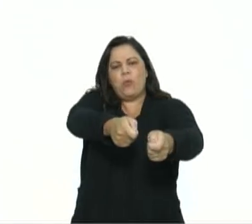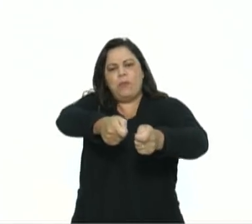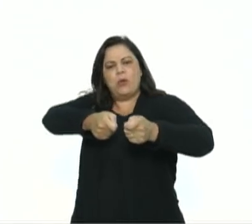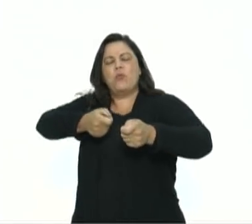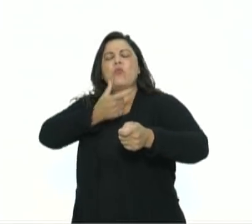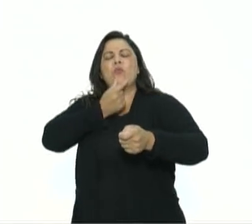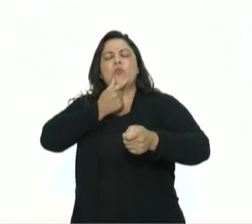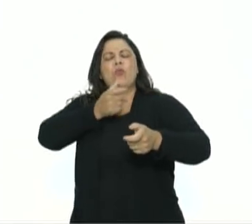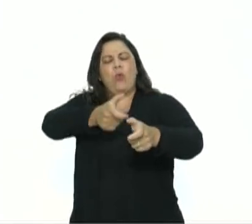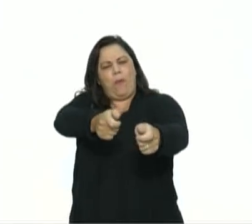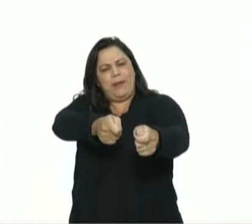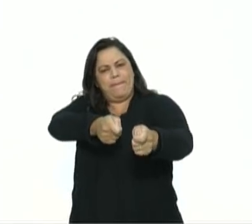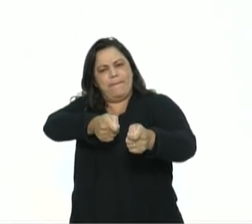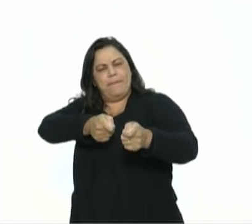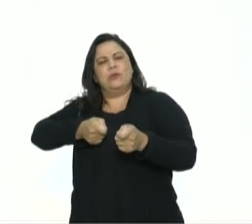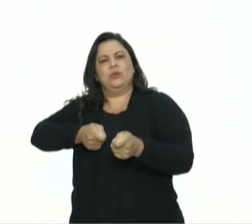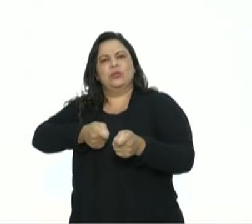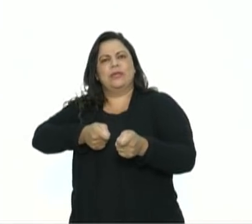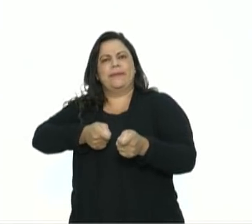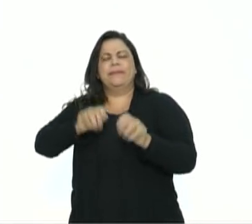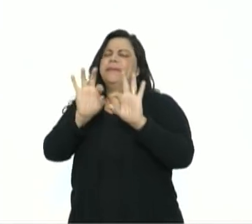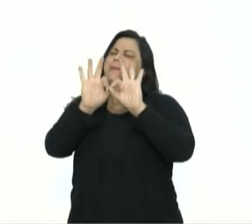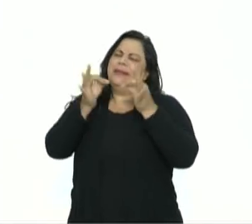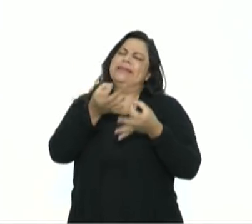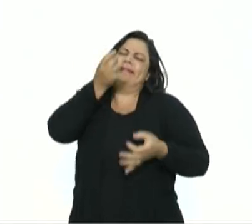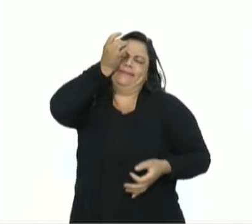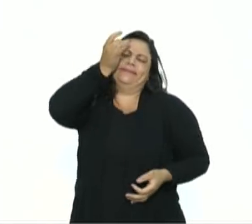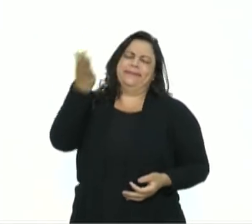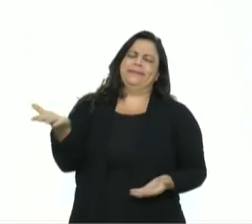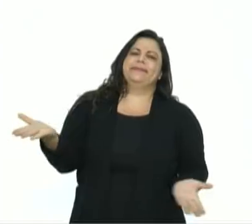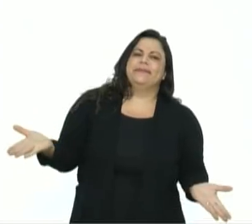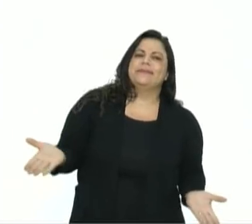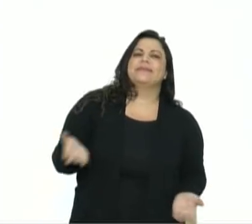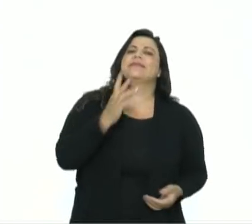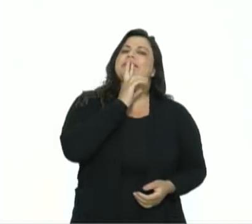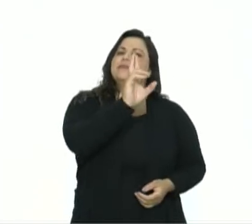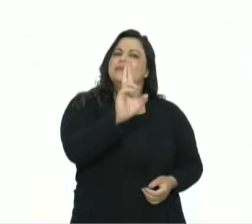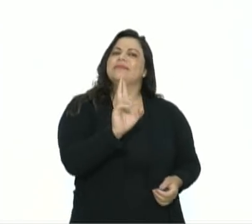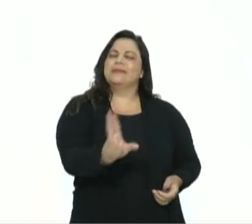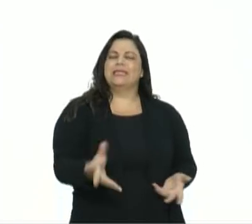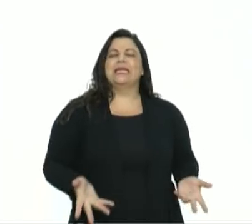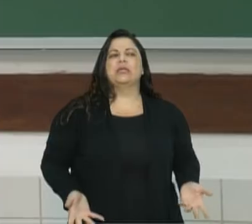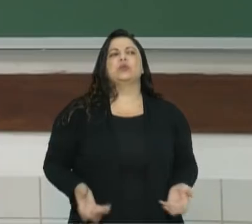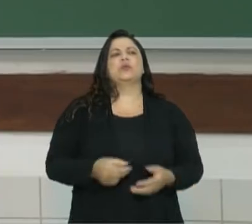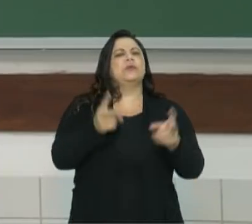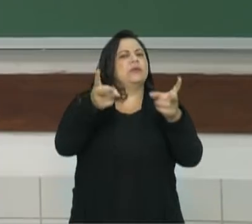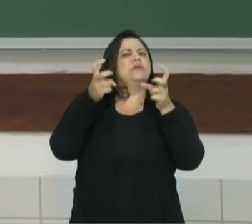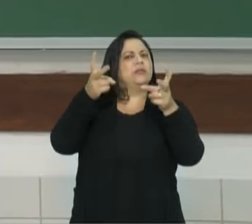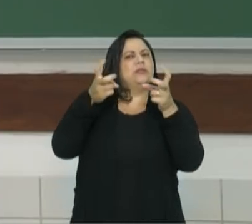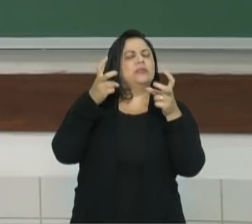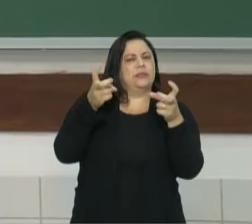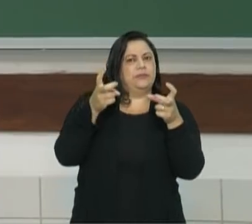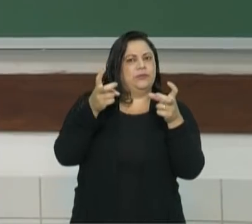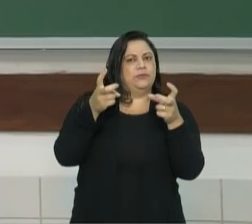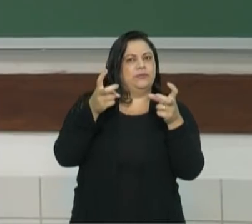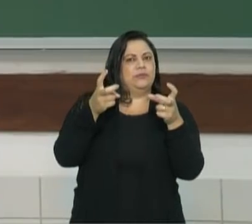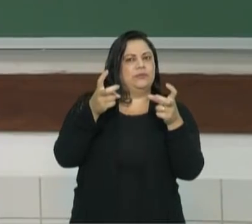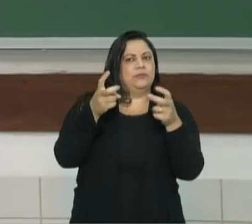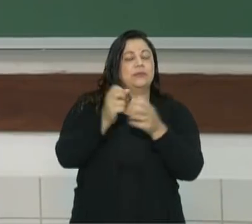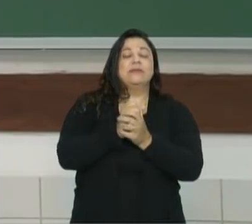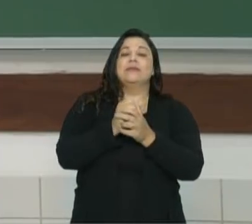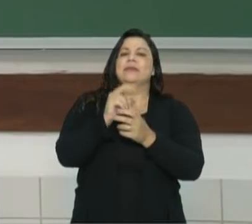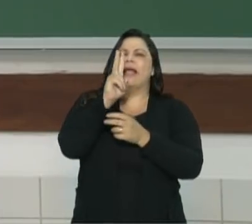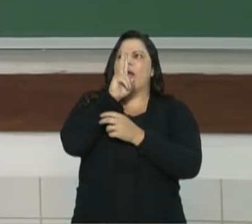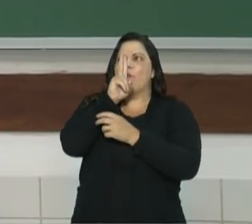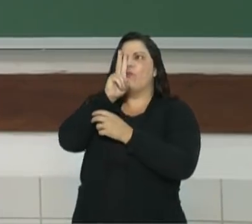ó. Gente, muito simples de resolver, né? Percebam que a força que o nosso colega está